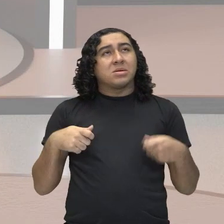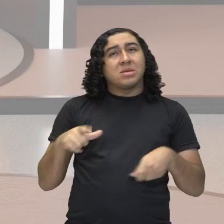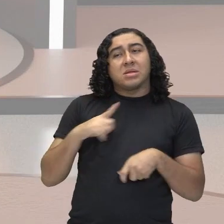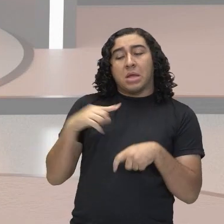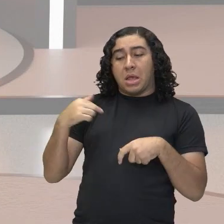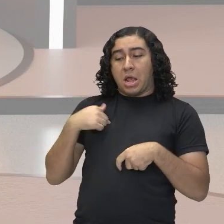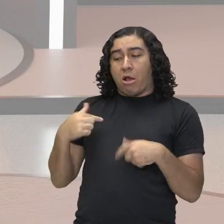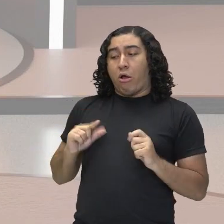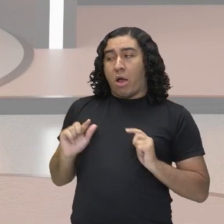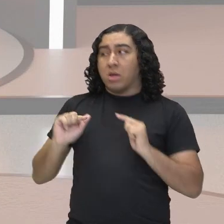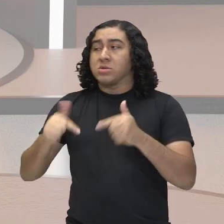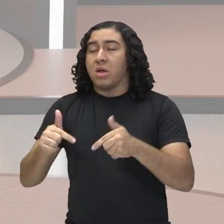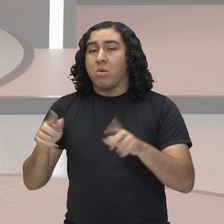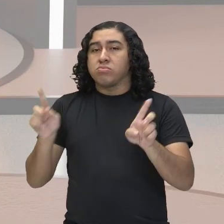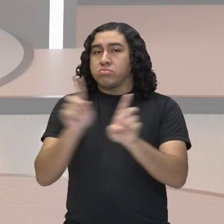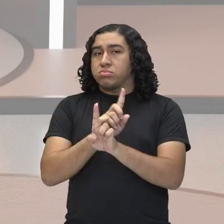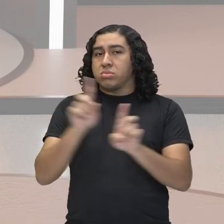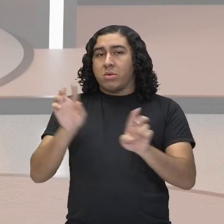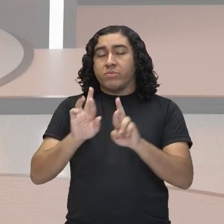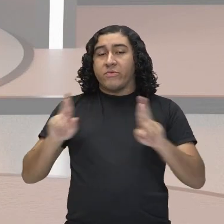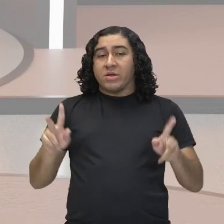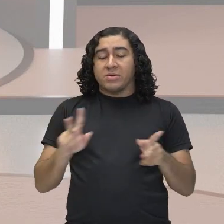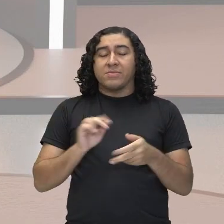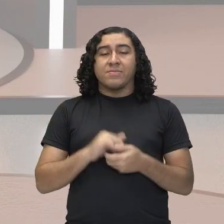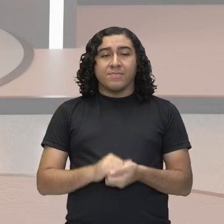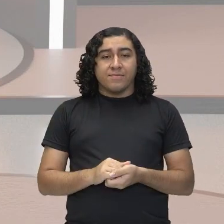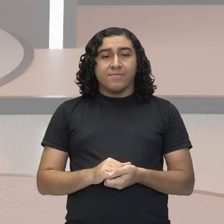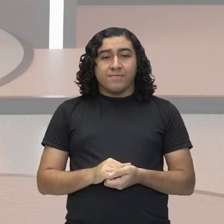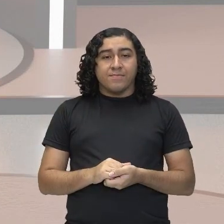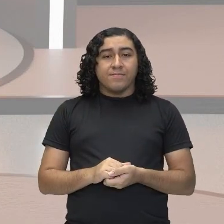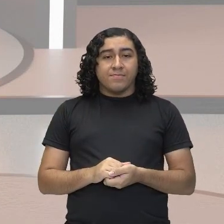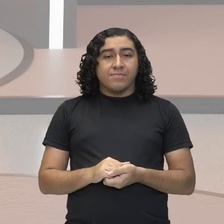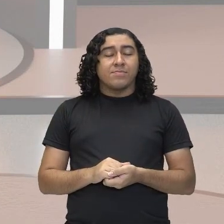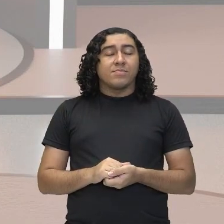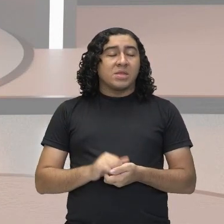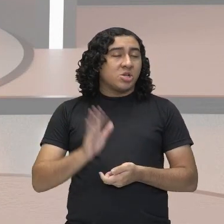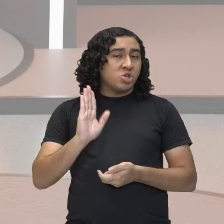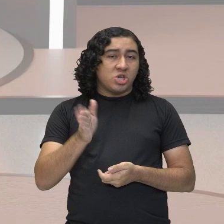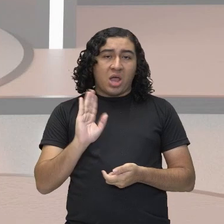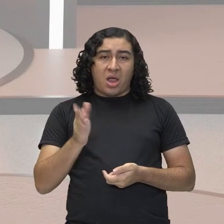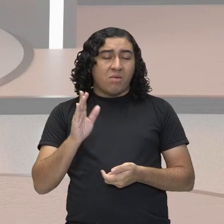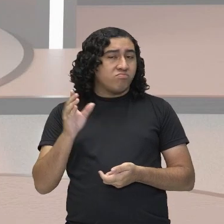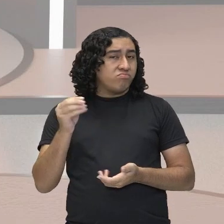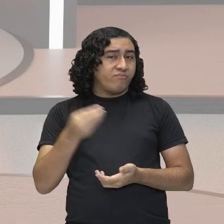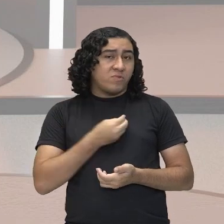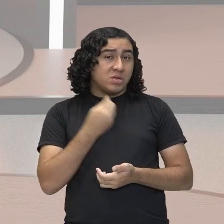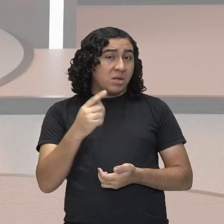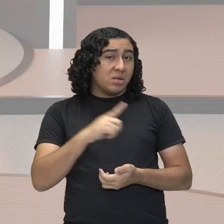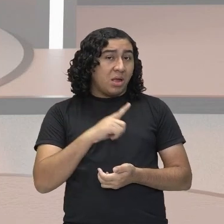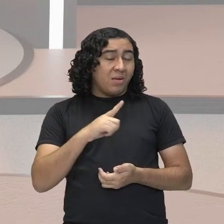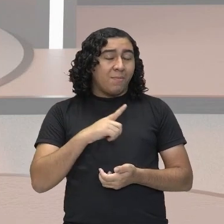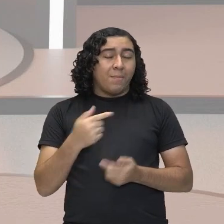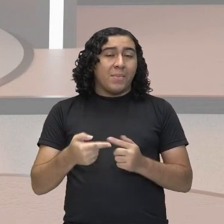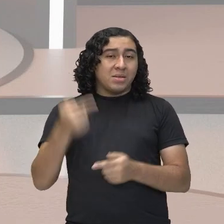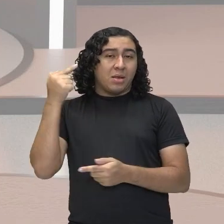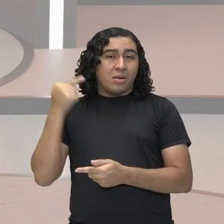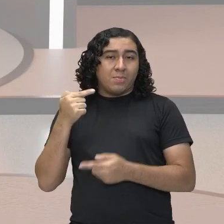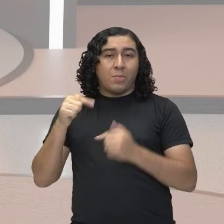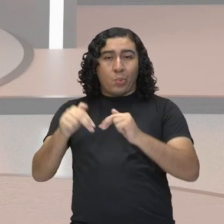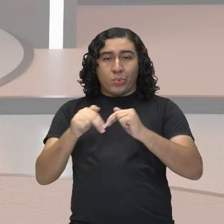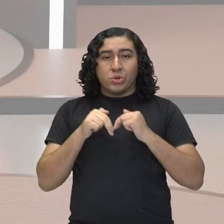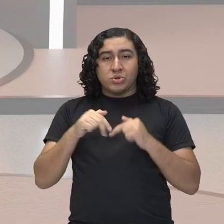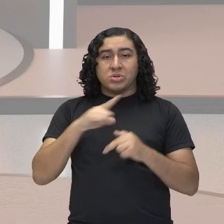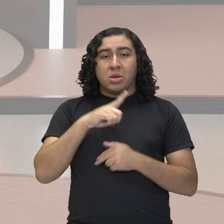mim. Não dependem de nós, elas já estão aí, já estão prontas. Por isso que existe o quê?